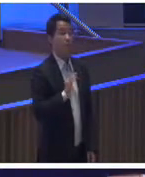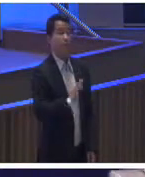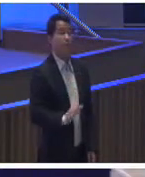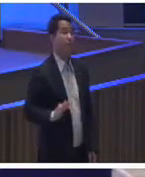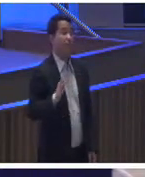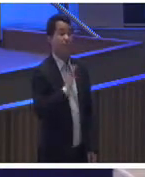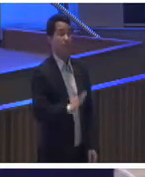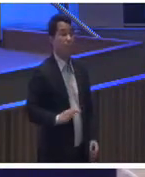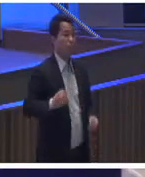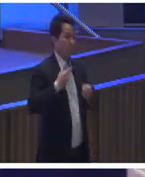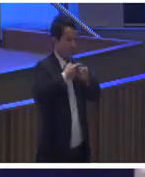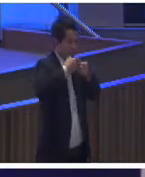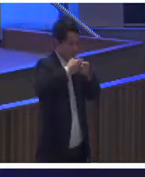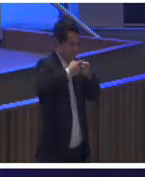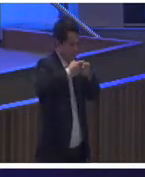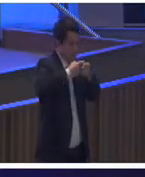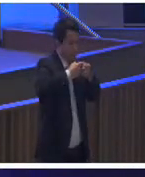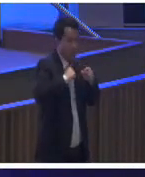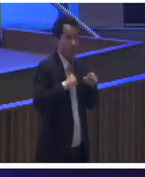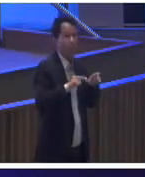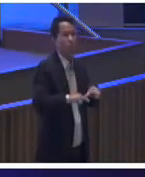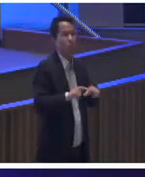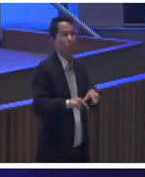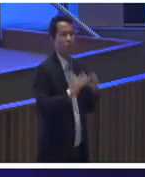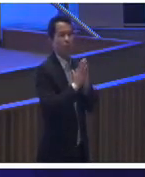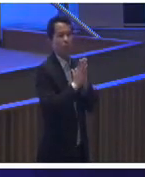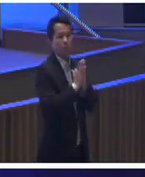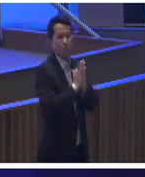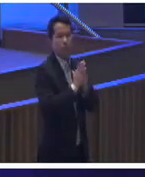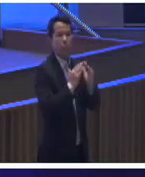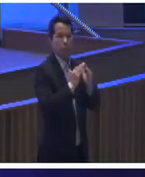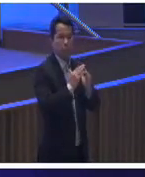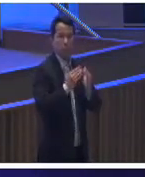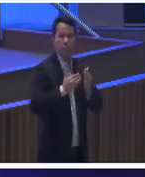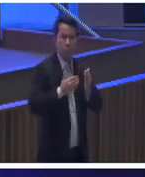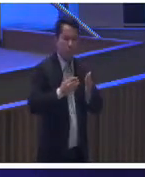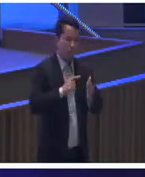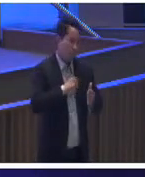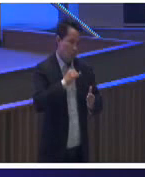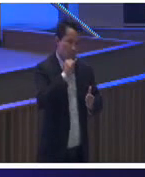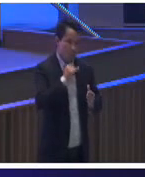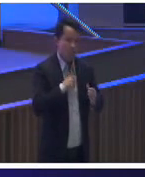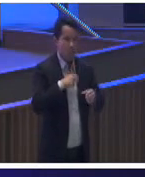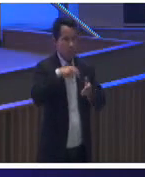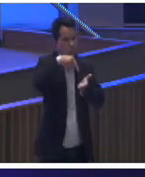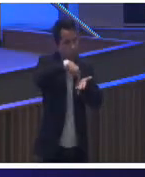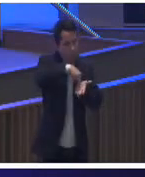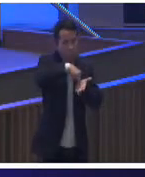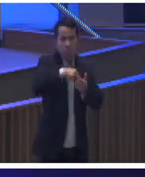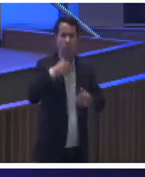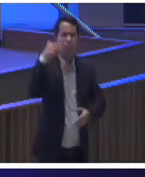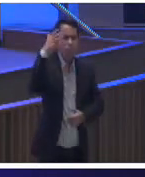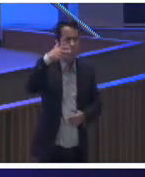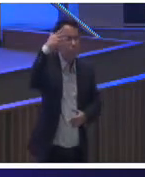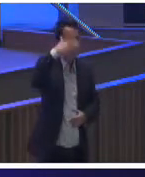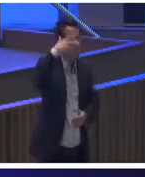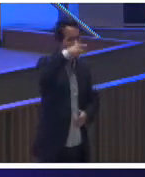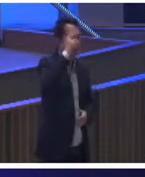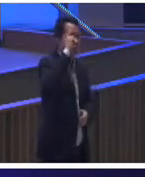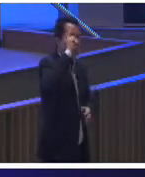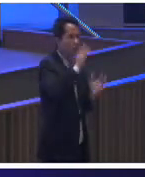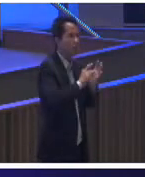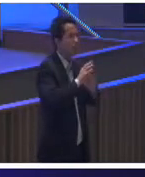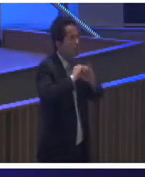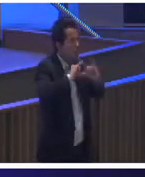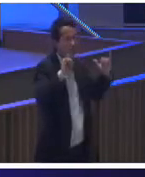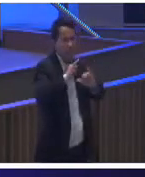no lugar de oração, onde ele se reunia para poder anunciar a mensagem do Evangelho, e toda a